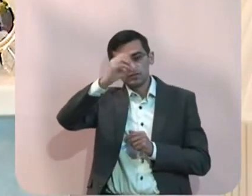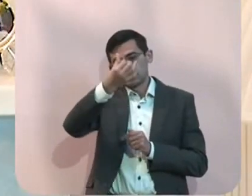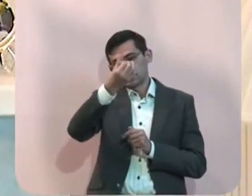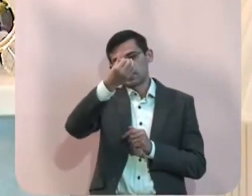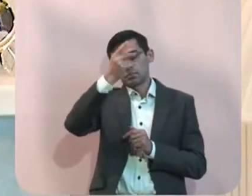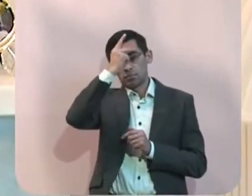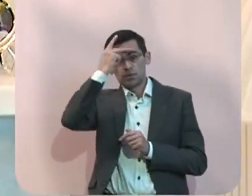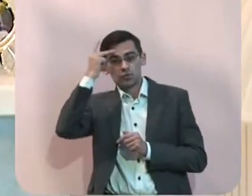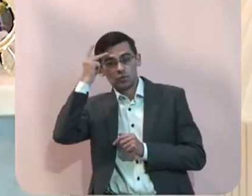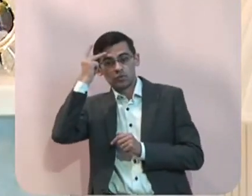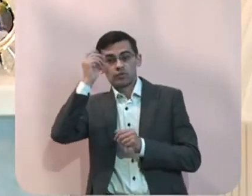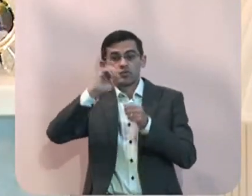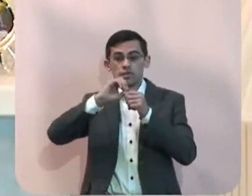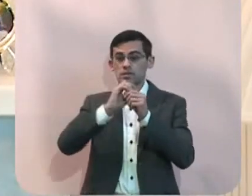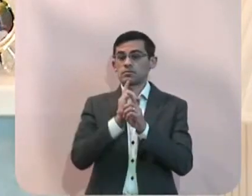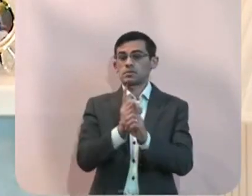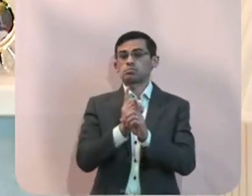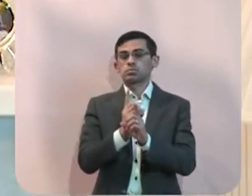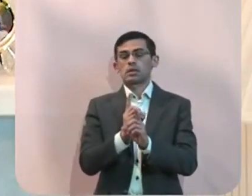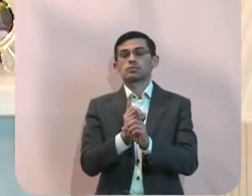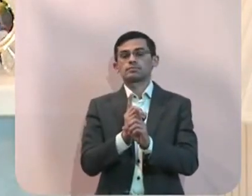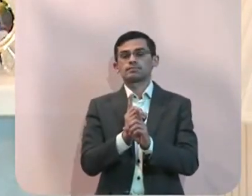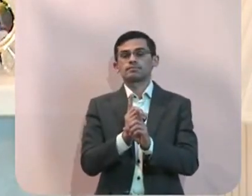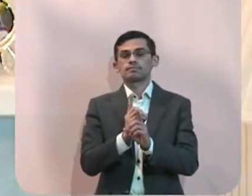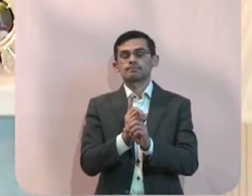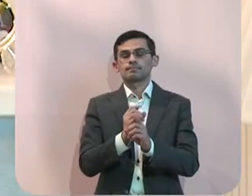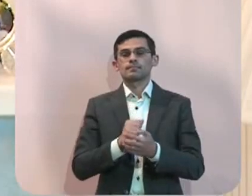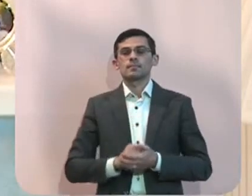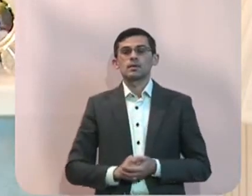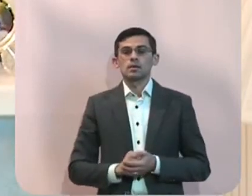426 pessoas estão fazendo discipulado.